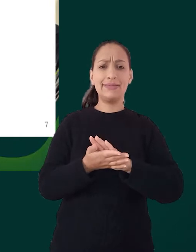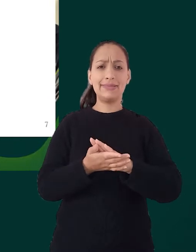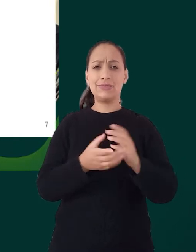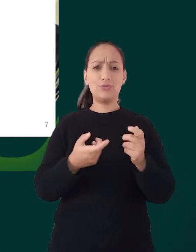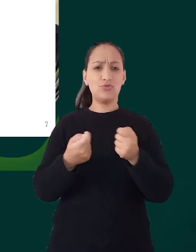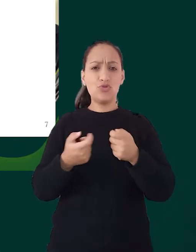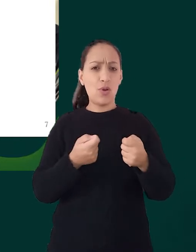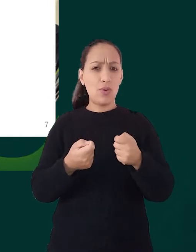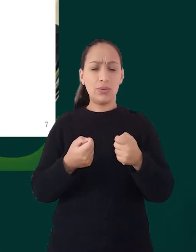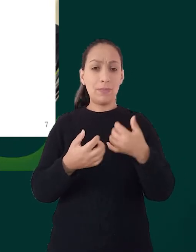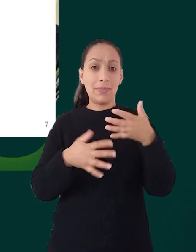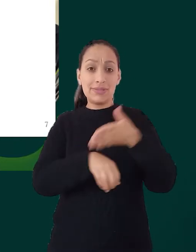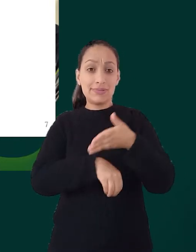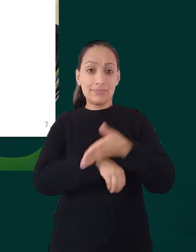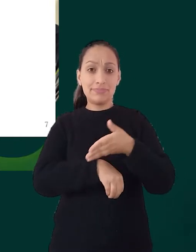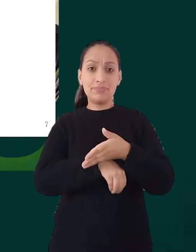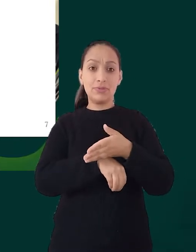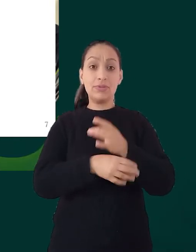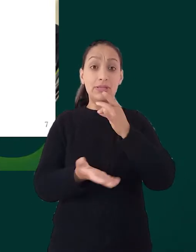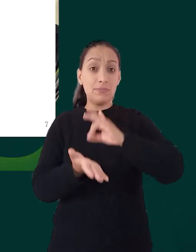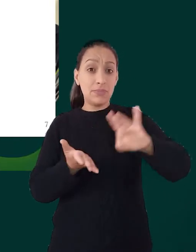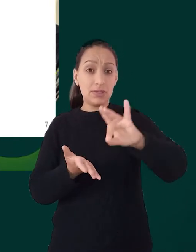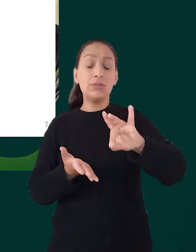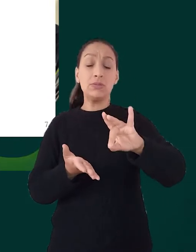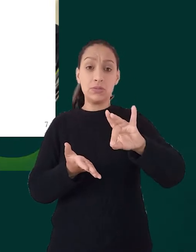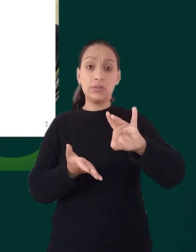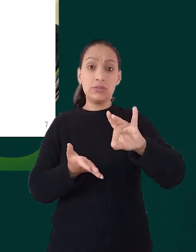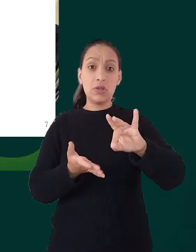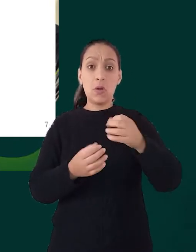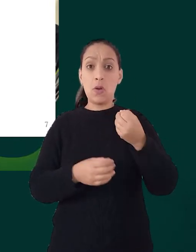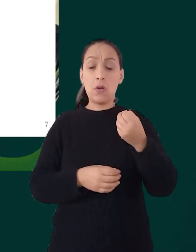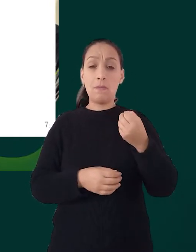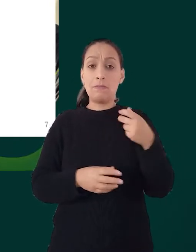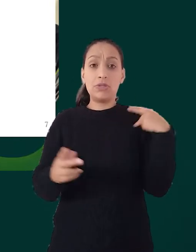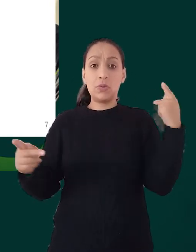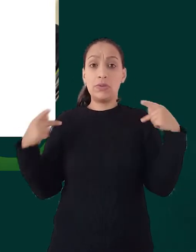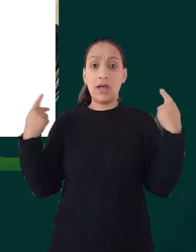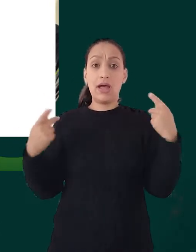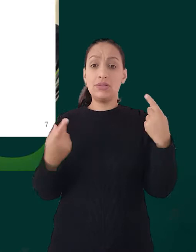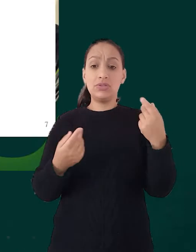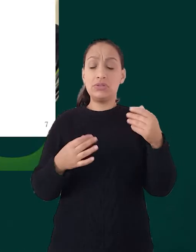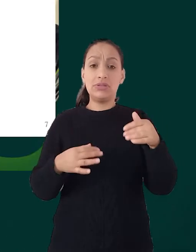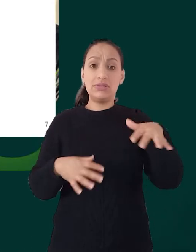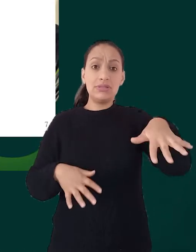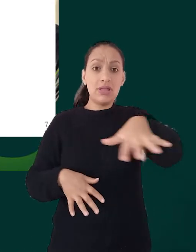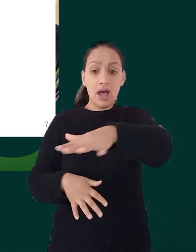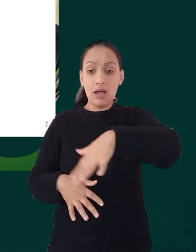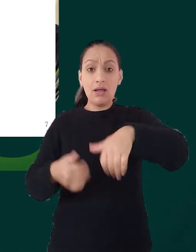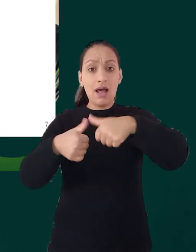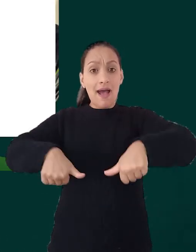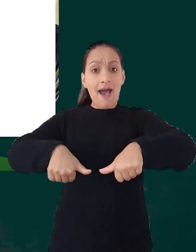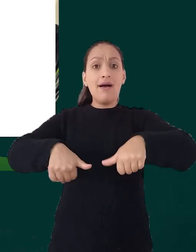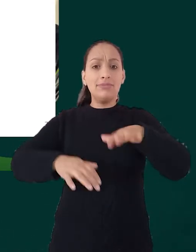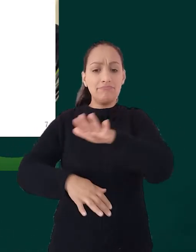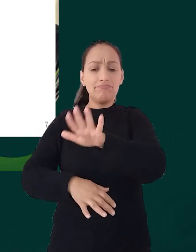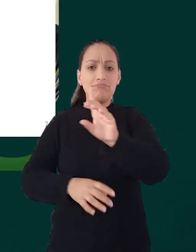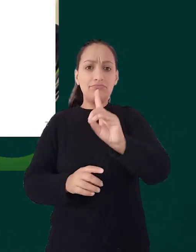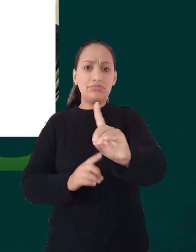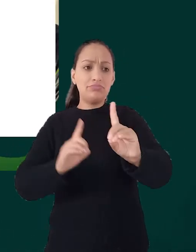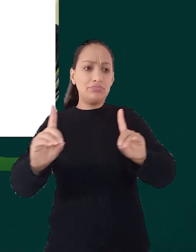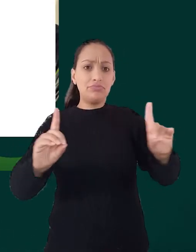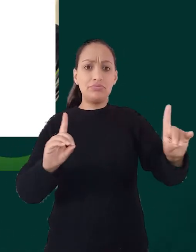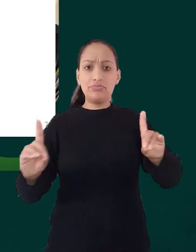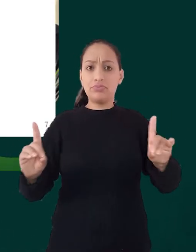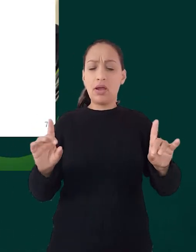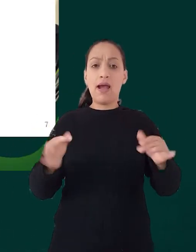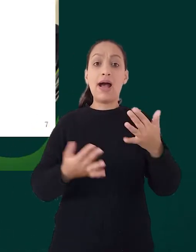ser personagens que estão pelo cenário. Muitas vezes os personagens, um NPC sendo um inimigo,